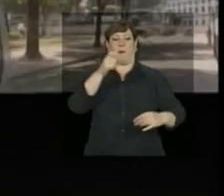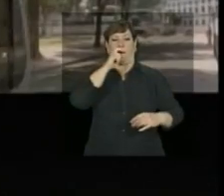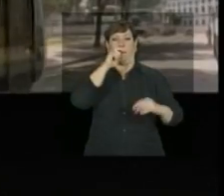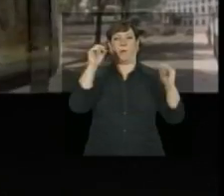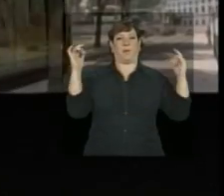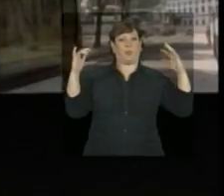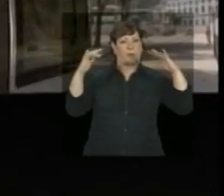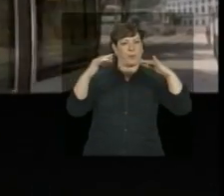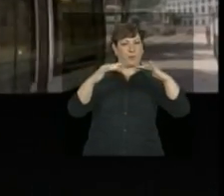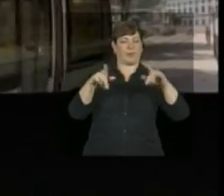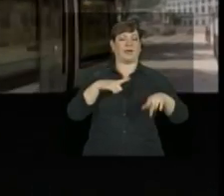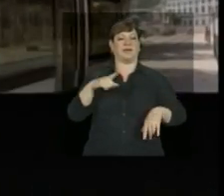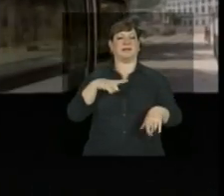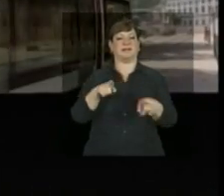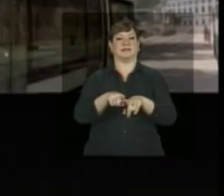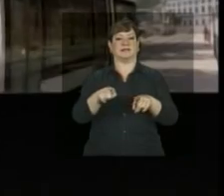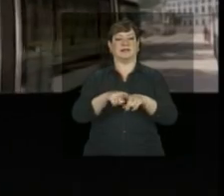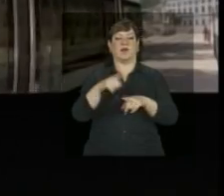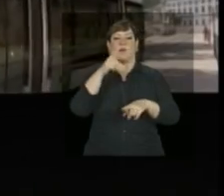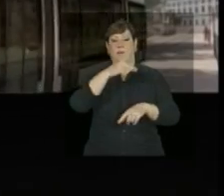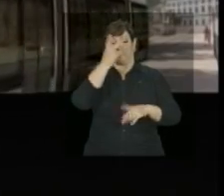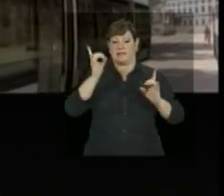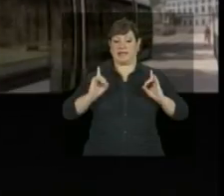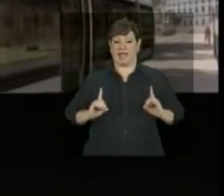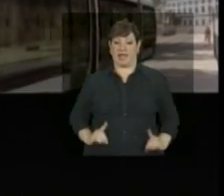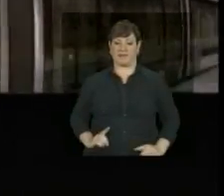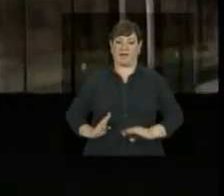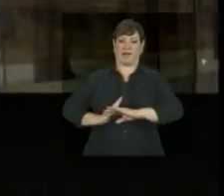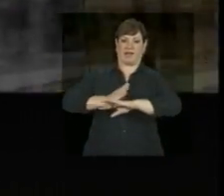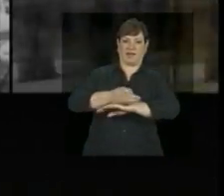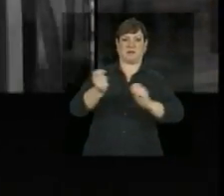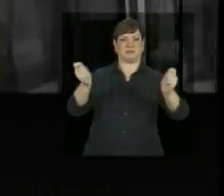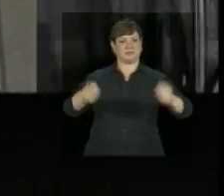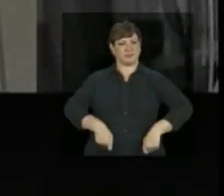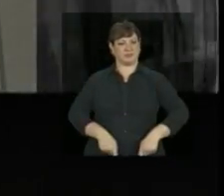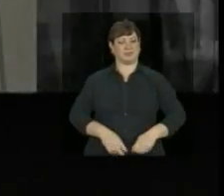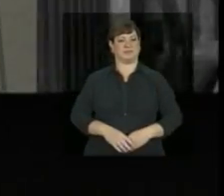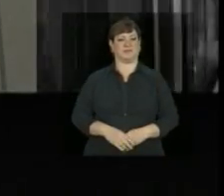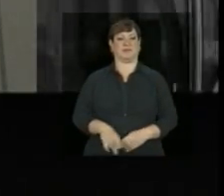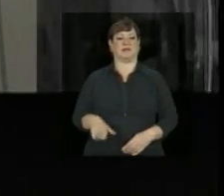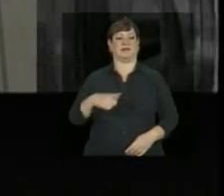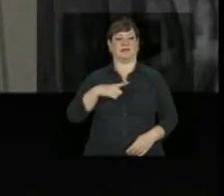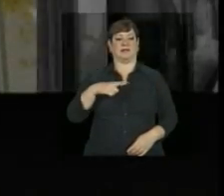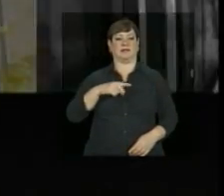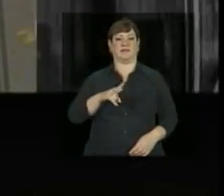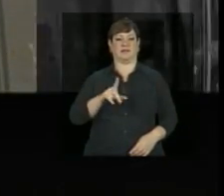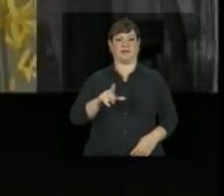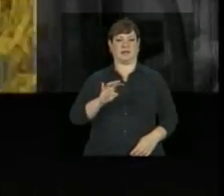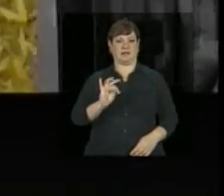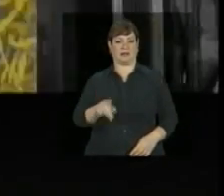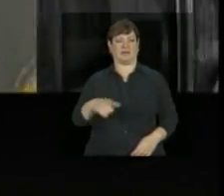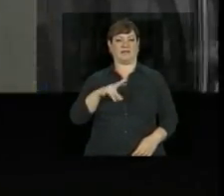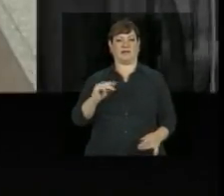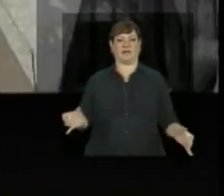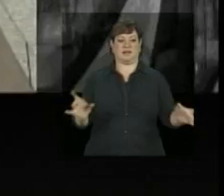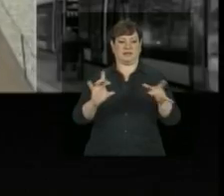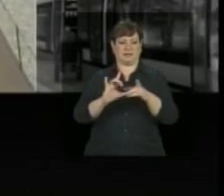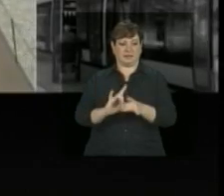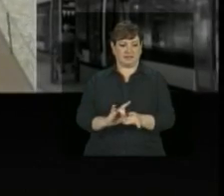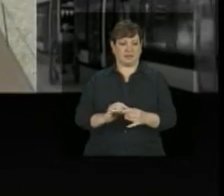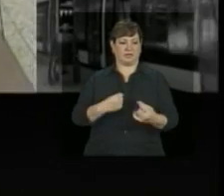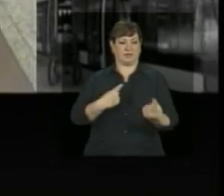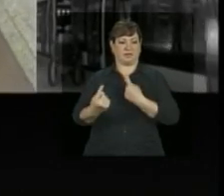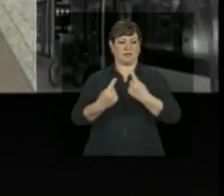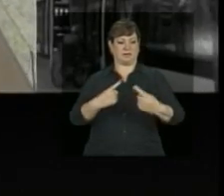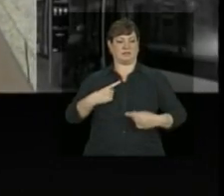ar-condicionado, com acessibilidade para pessoas portadoras de deficiência. O VLT vai integrar os transportes existentes hoje